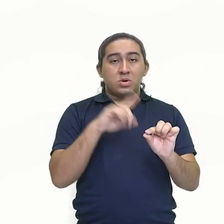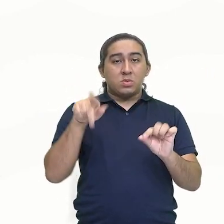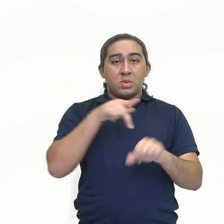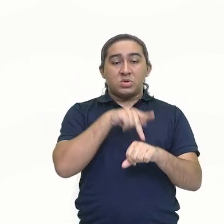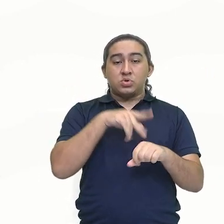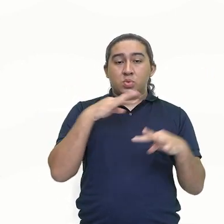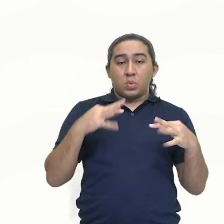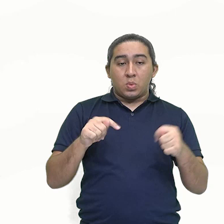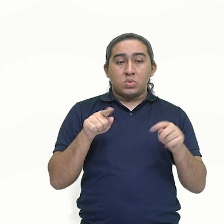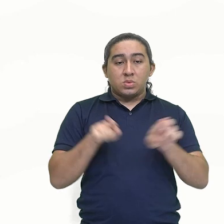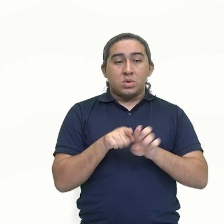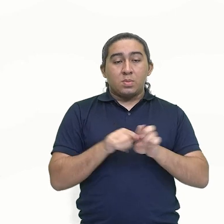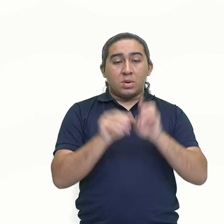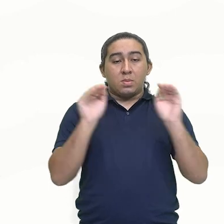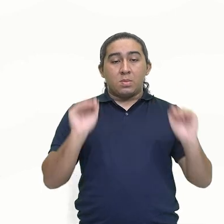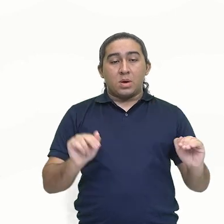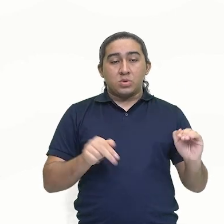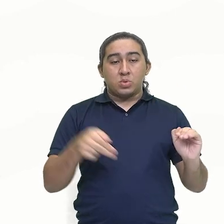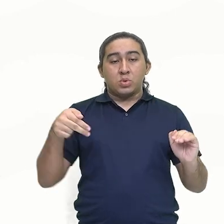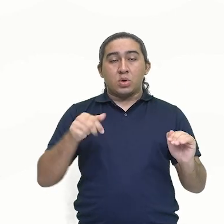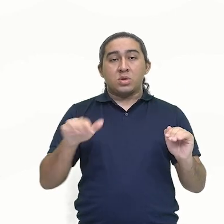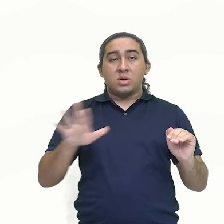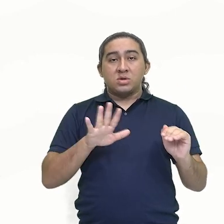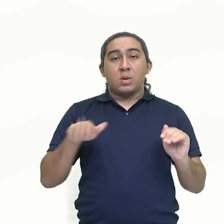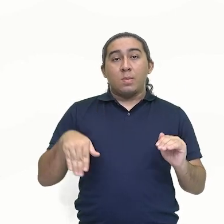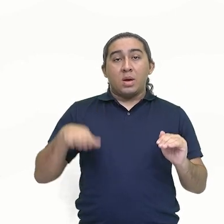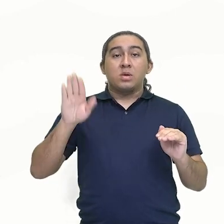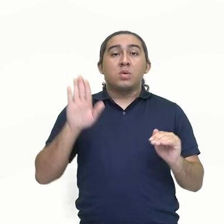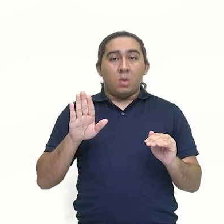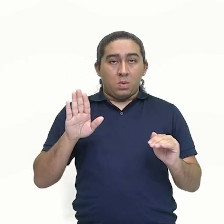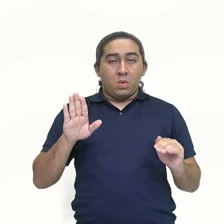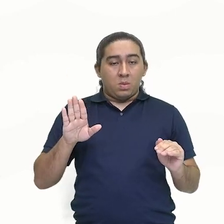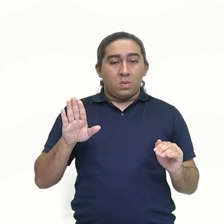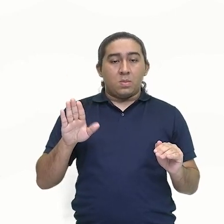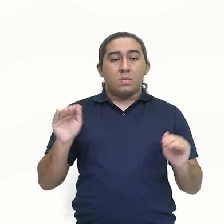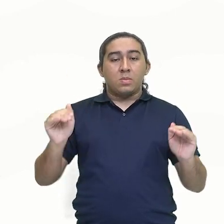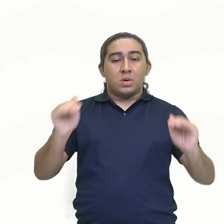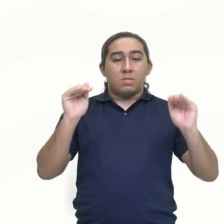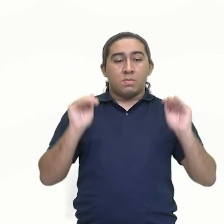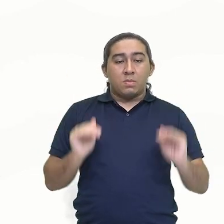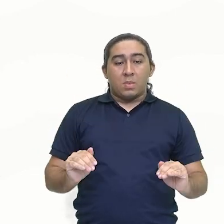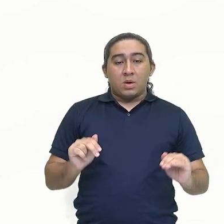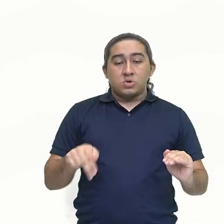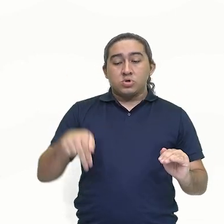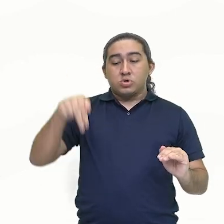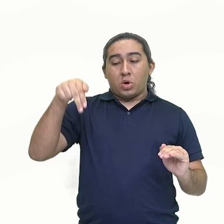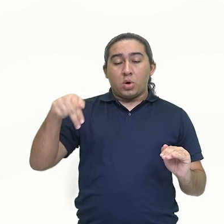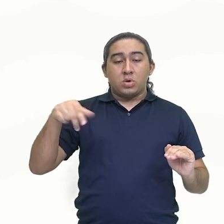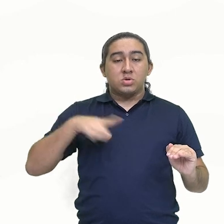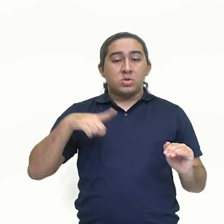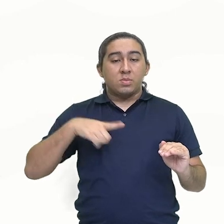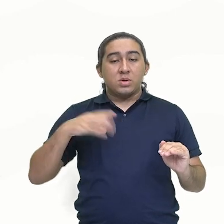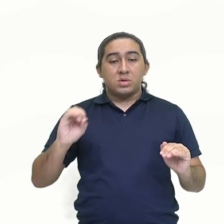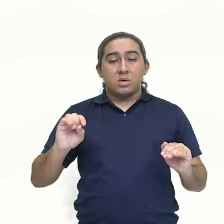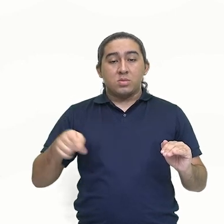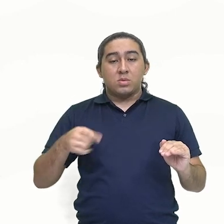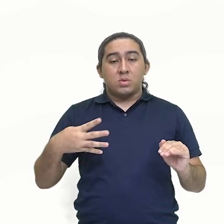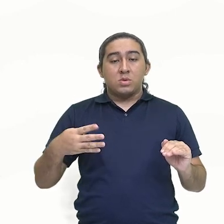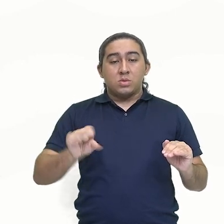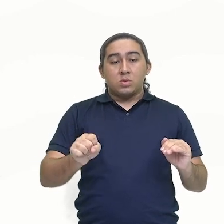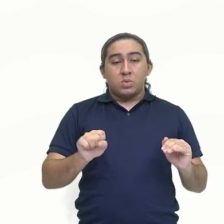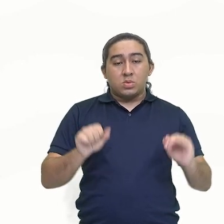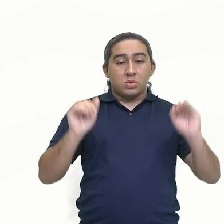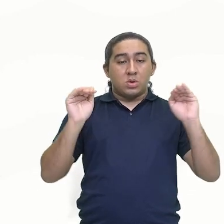região Nordeste tem um valor de 0,52, que é maior do que a média nacional. A região Norte,